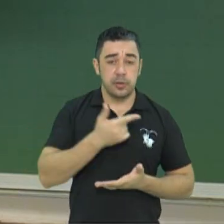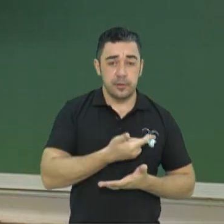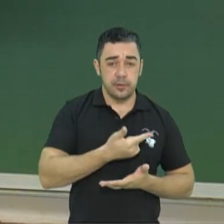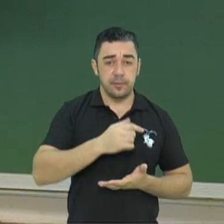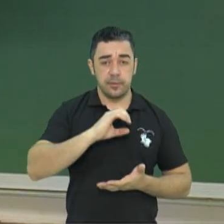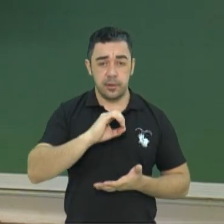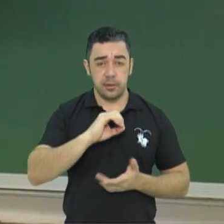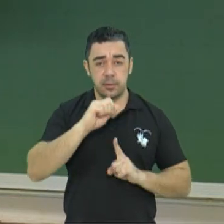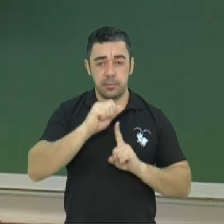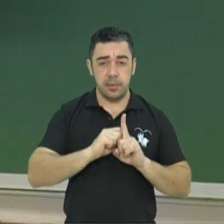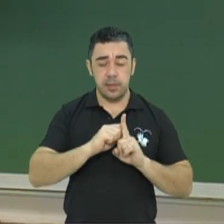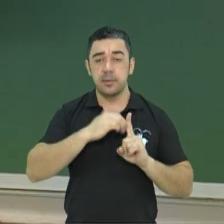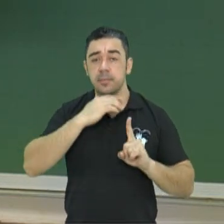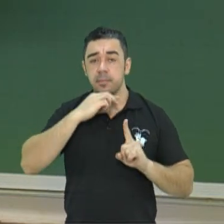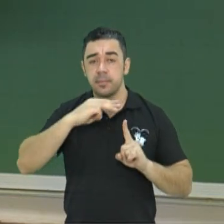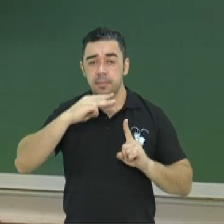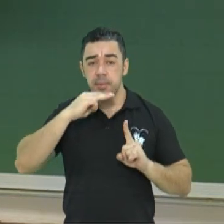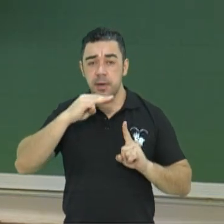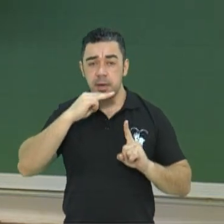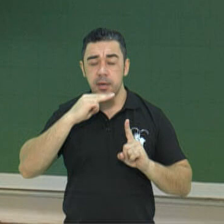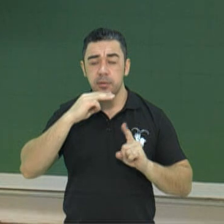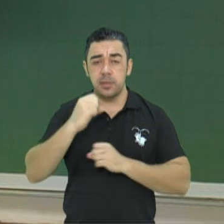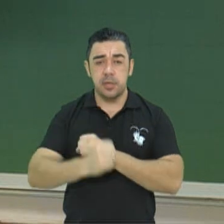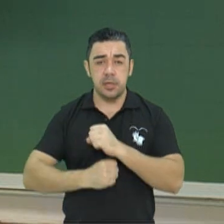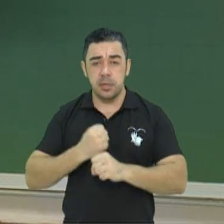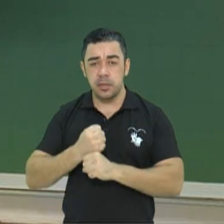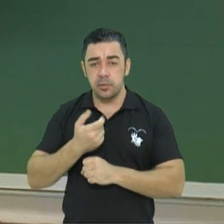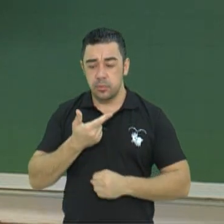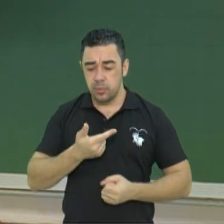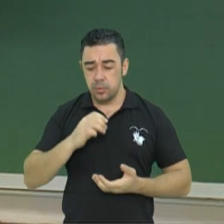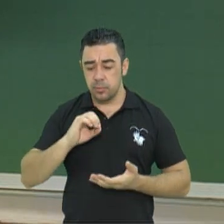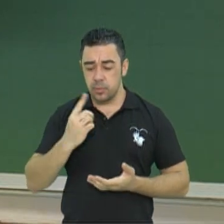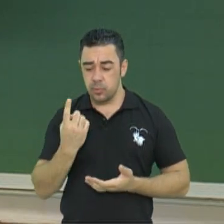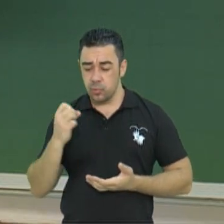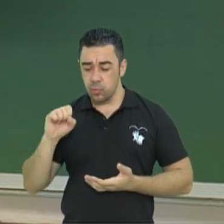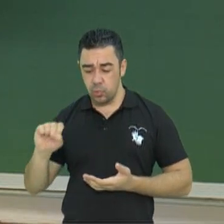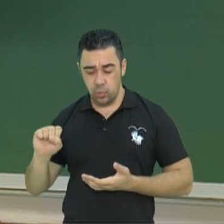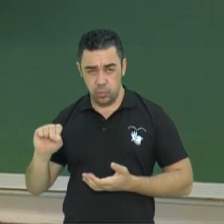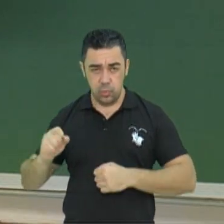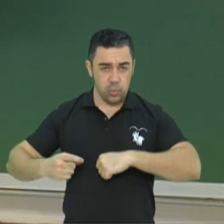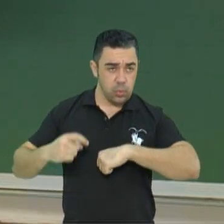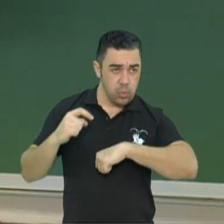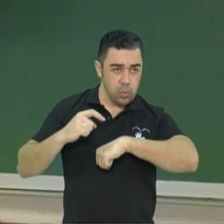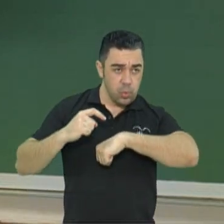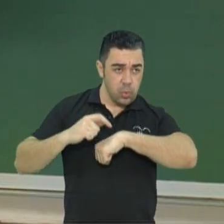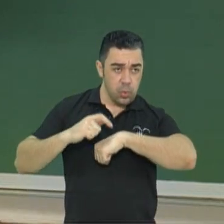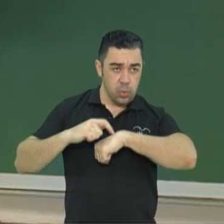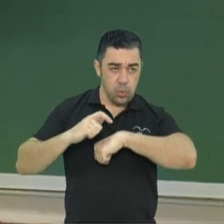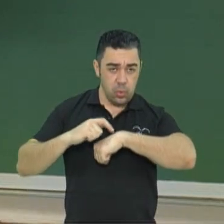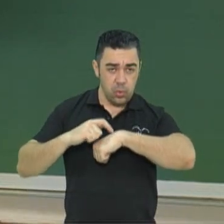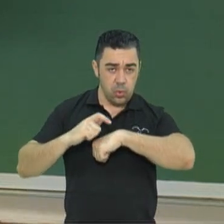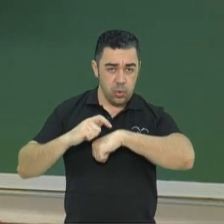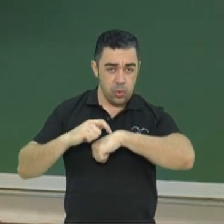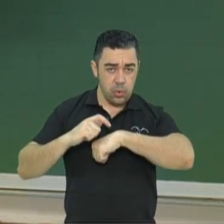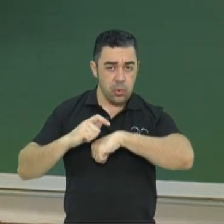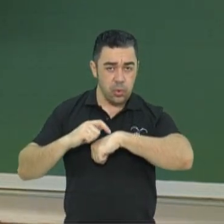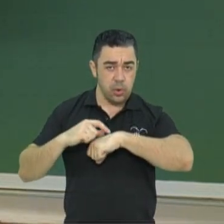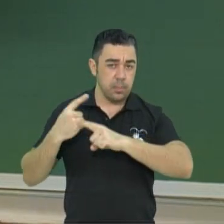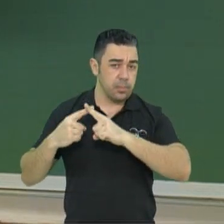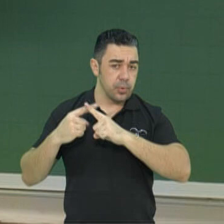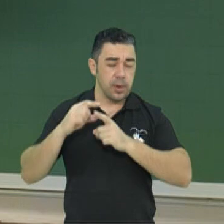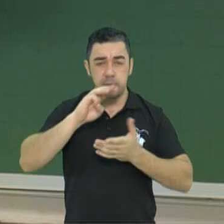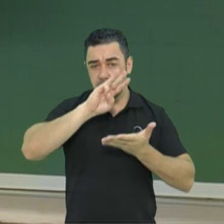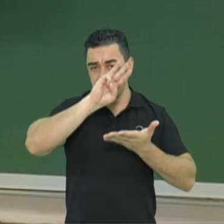de março de 2018. Tem horário, porque foi em um site, então sempre quando é em um site tem horário.